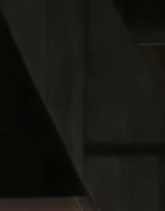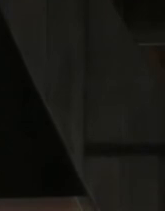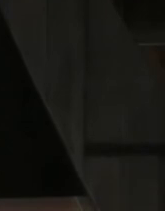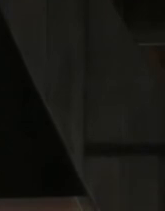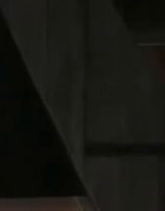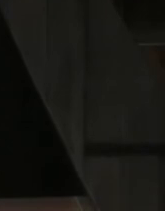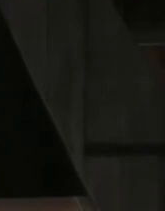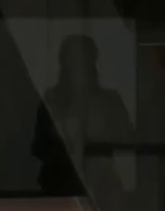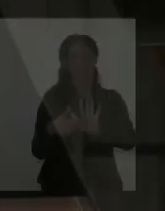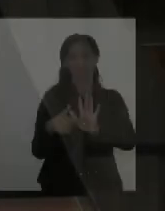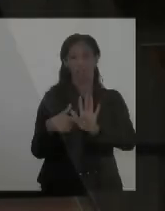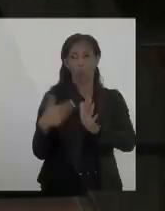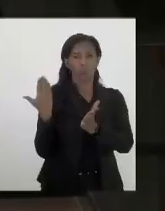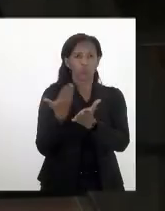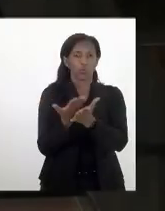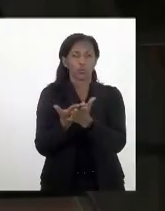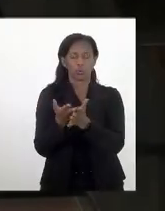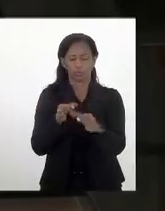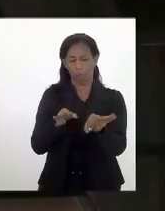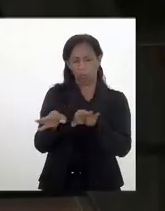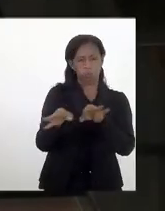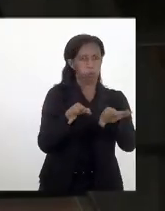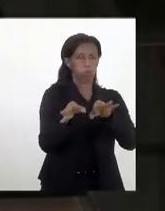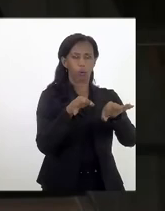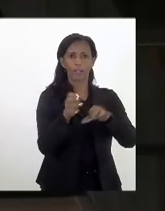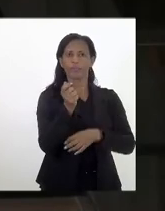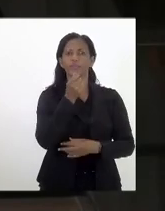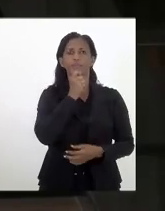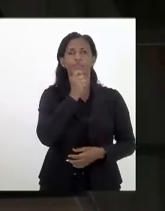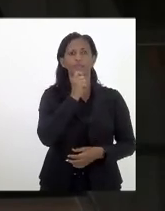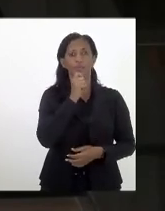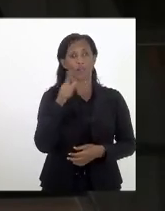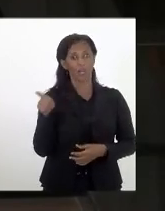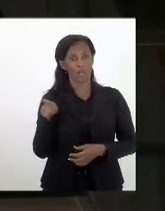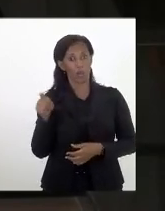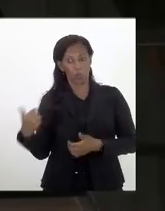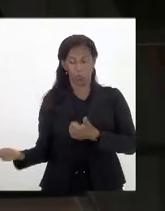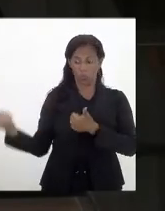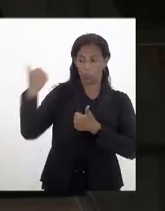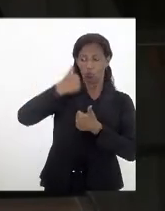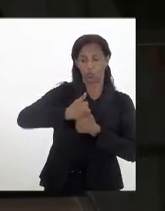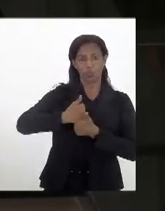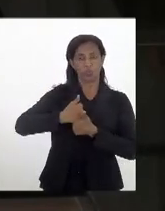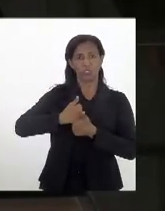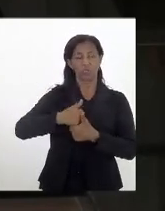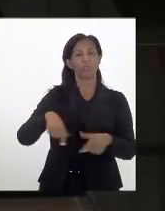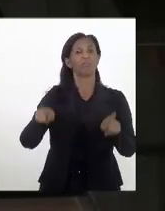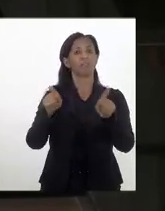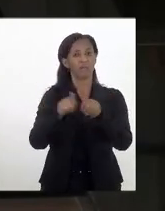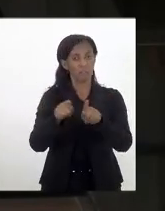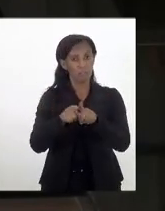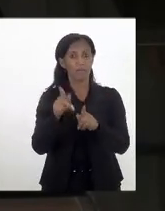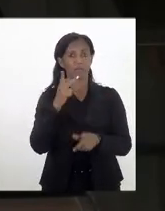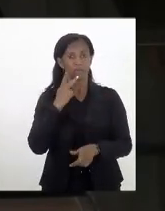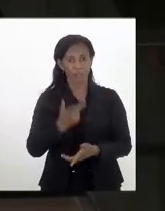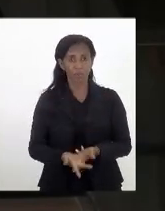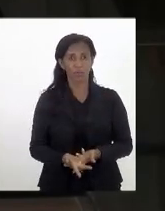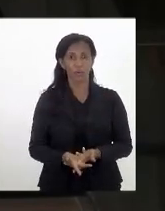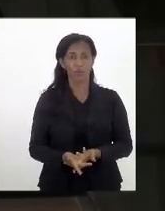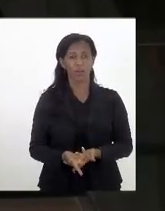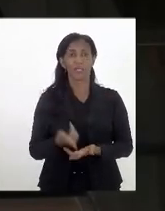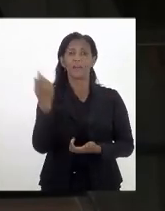apresentou nenhum estudo. E o que assumiu também disse que a saída do Rio